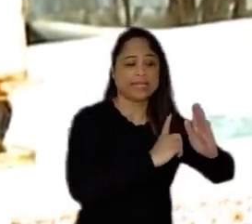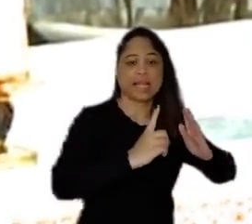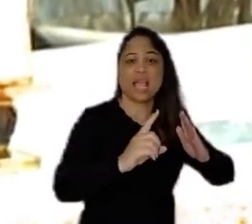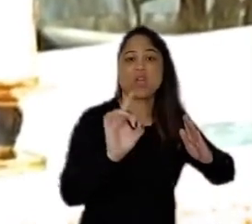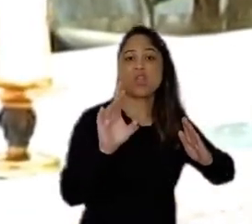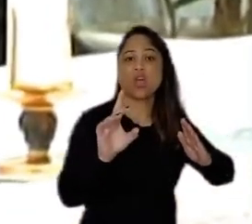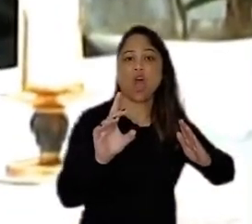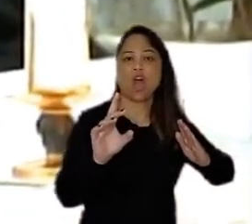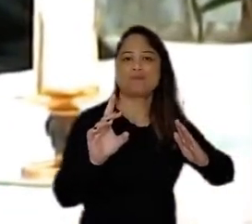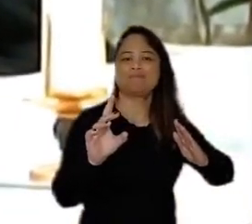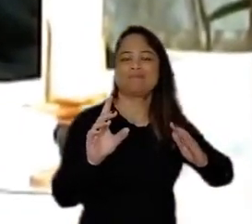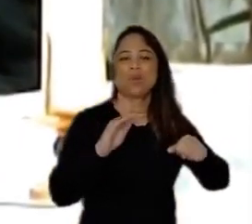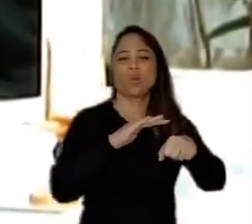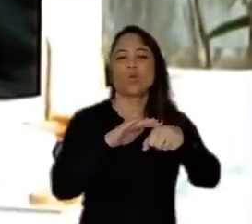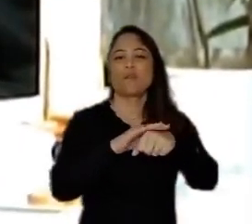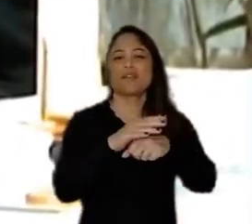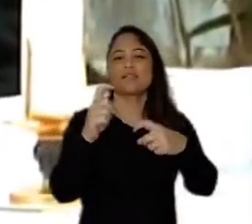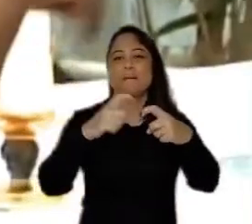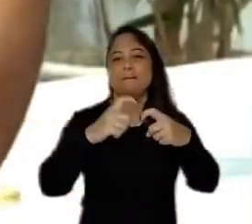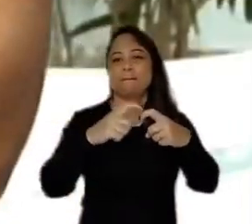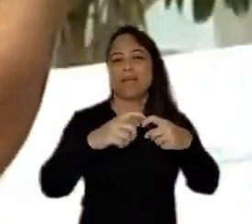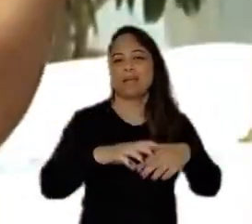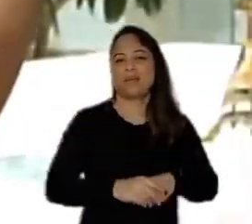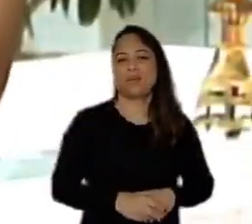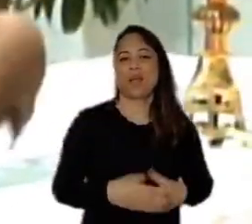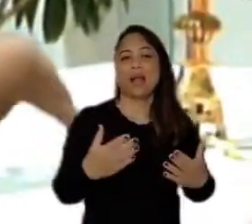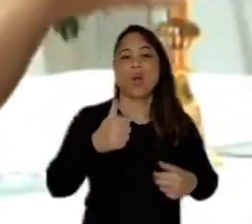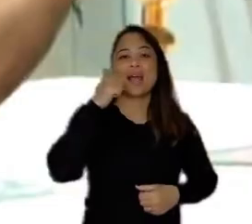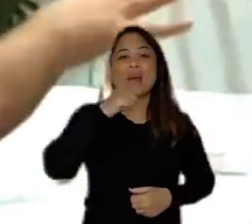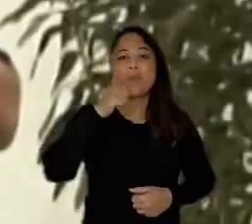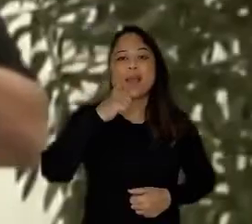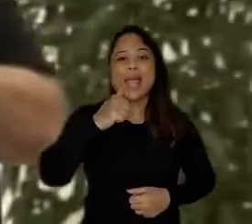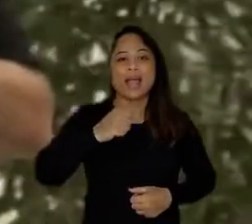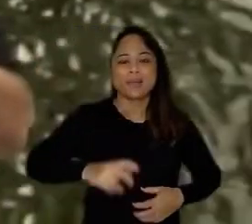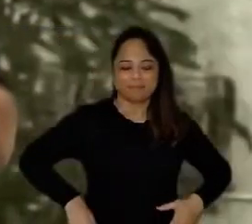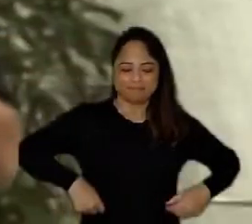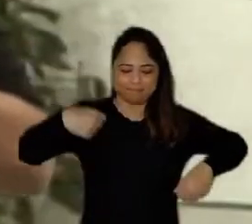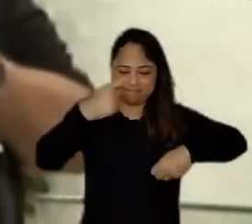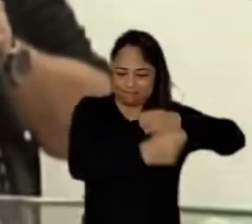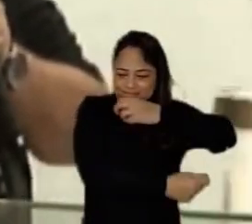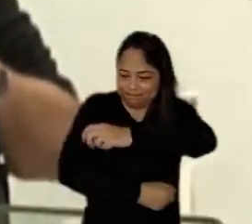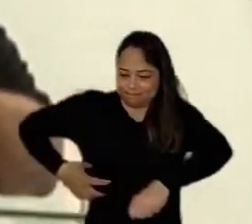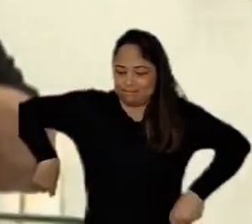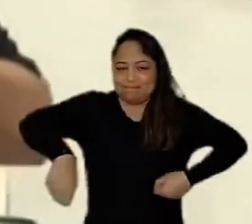Ela agora precisa pegar um monte de manto e se enrolar. Essa mulher está igual Mr. M,